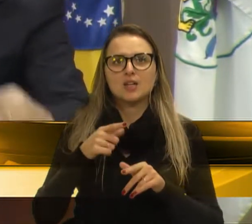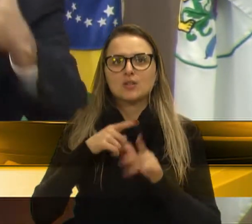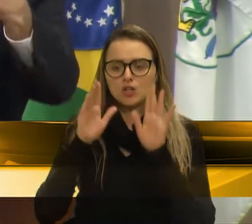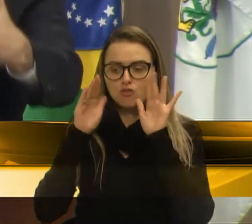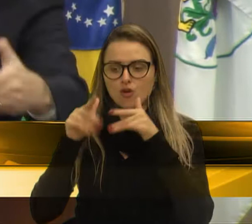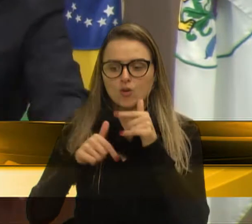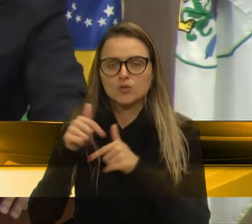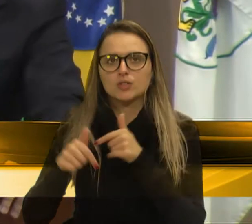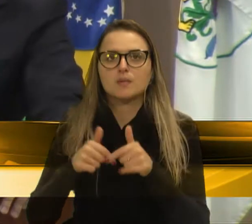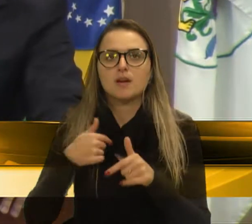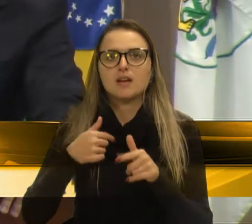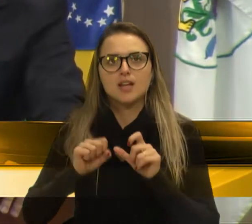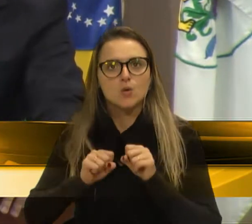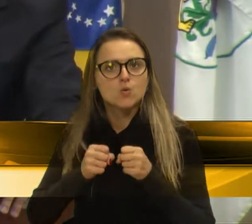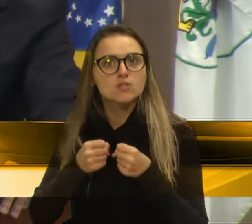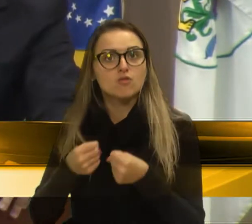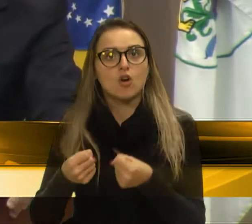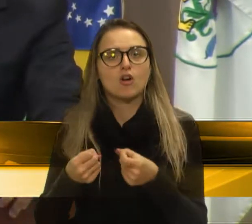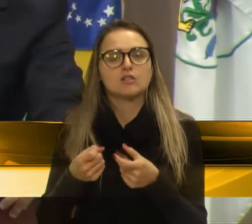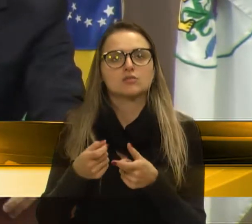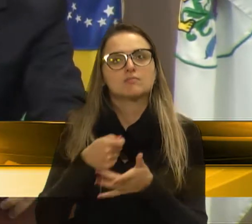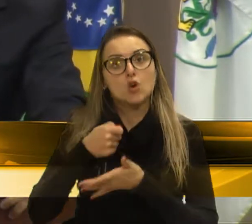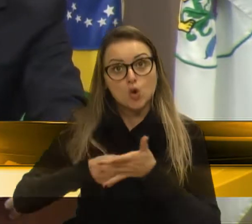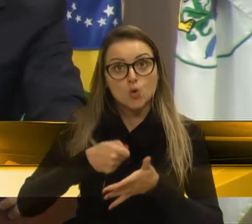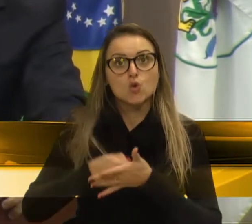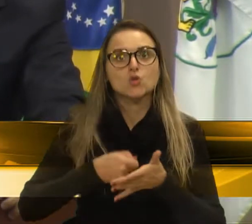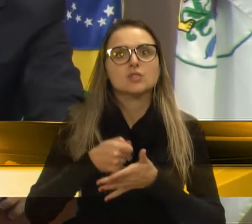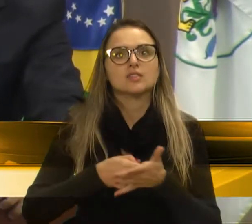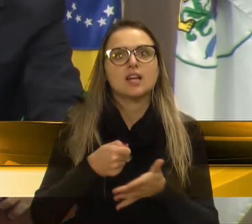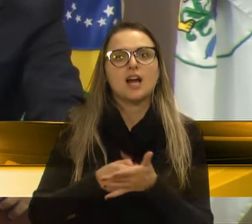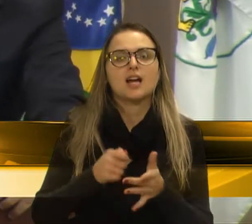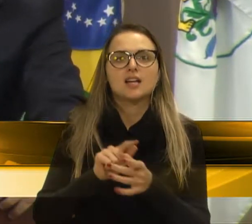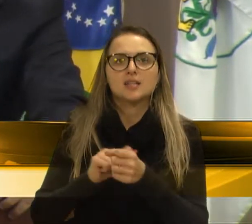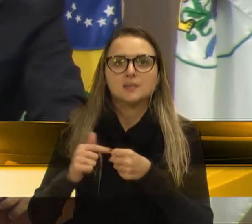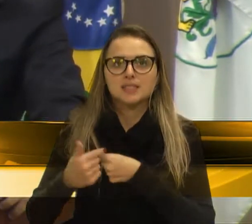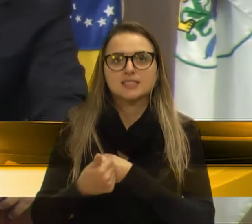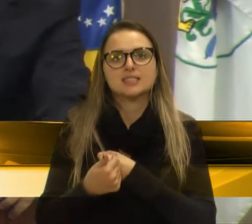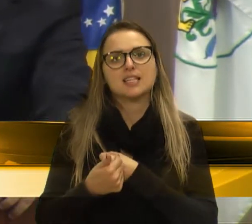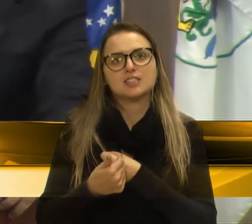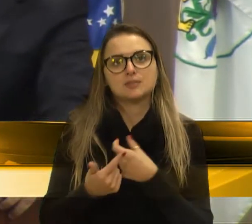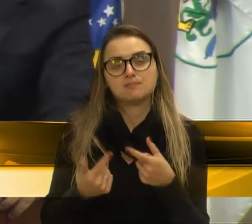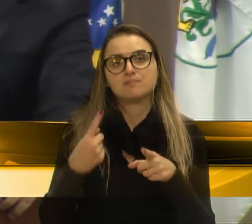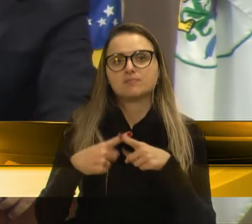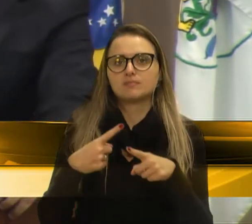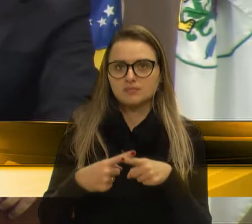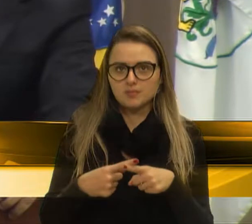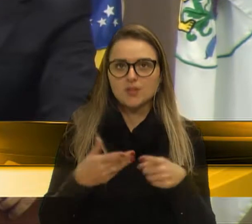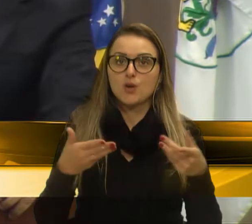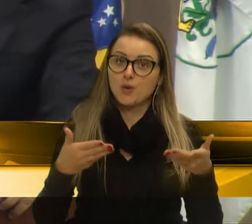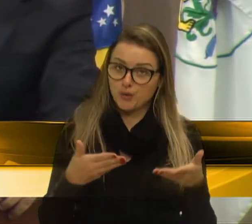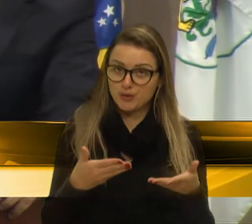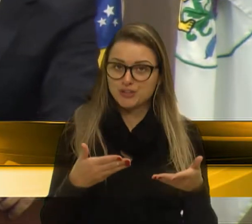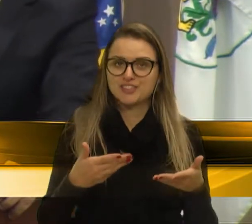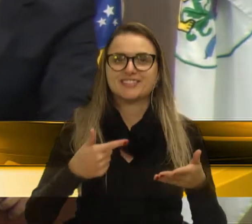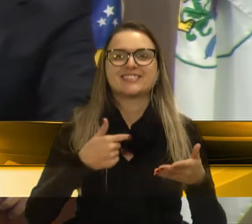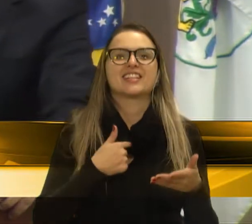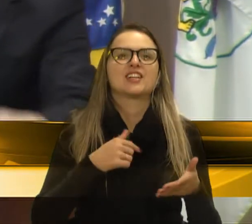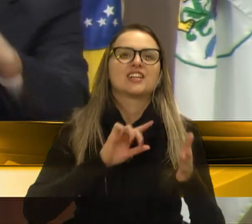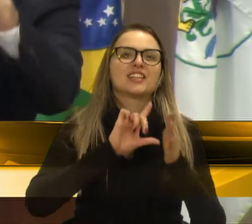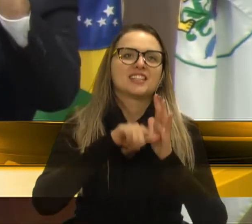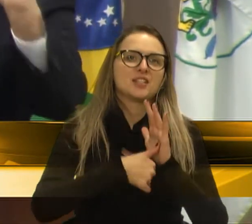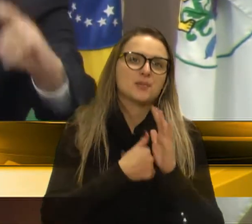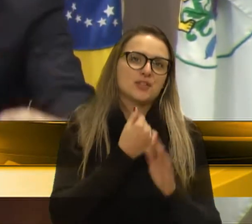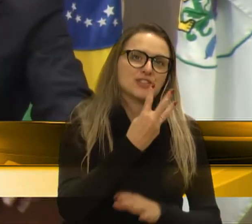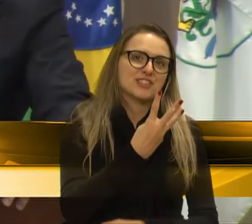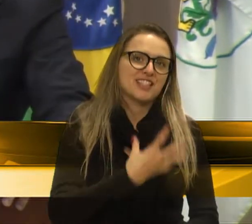eu sou engajado absolutamente na causa dessa cidade. Até porque hoje estou aqui após 3 filhos